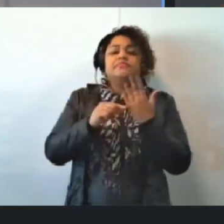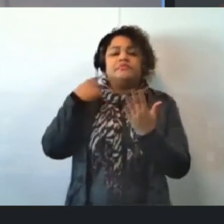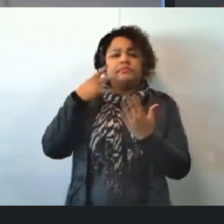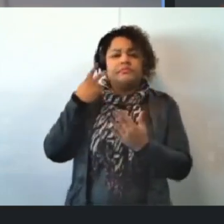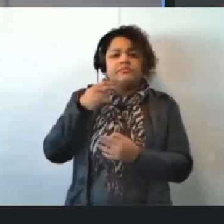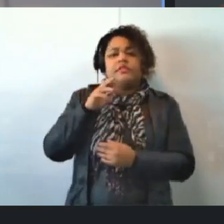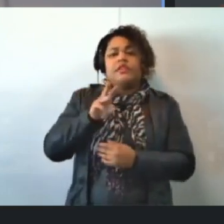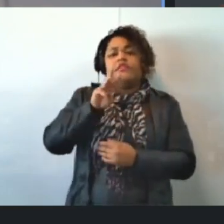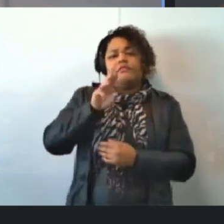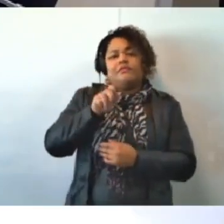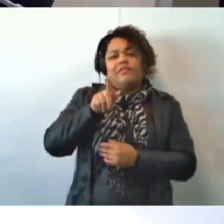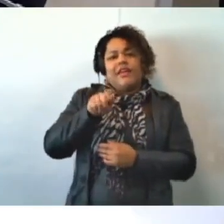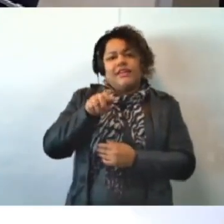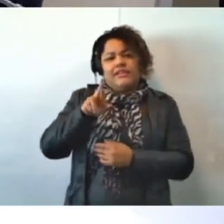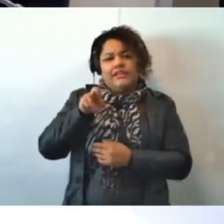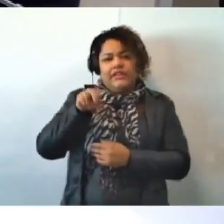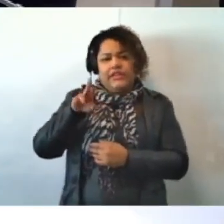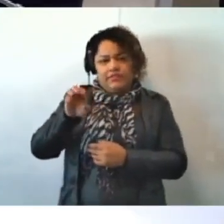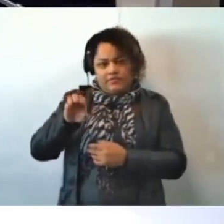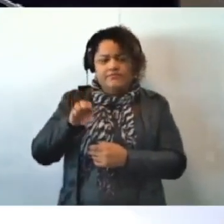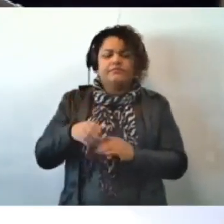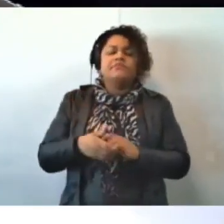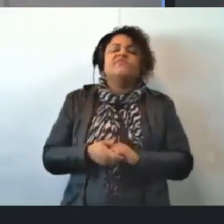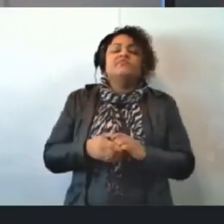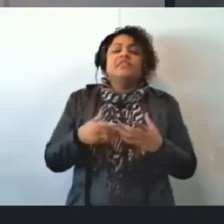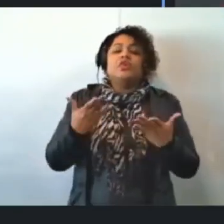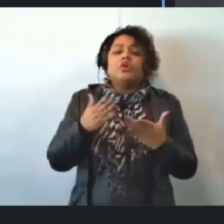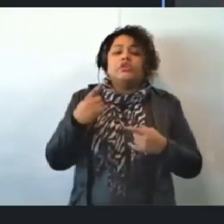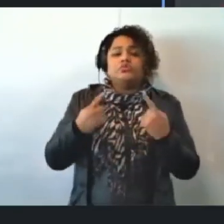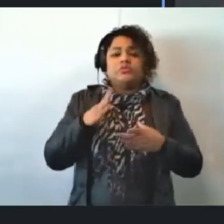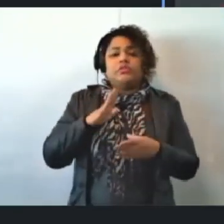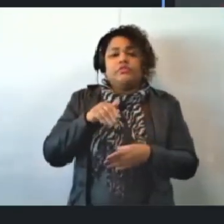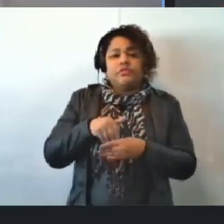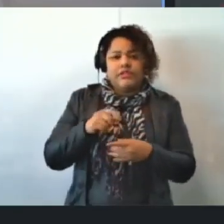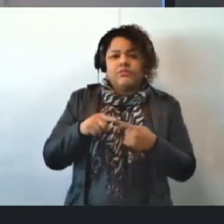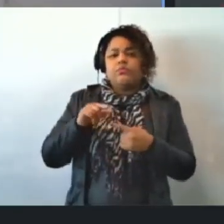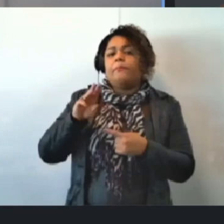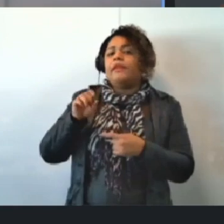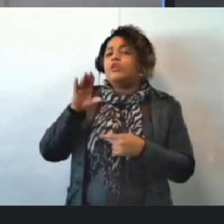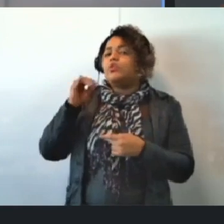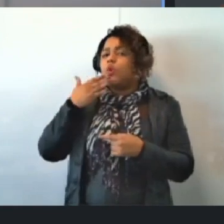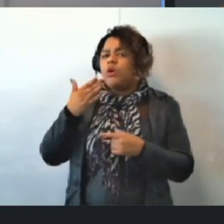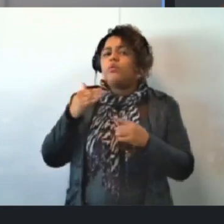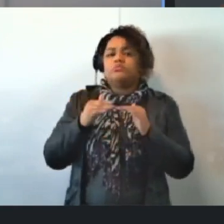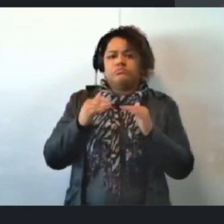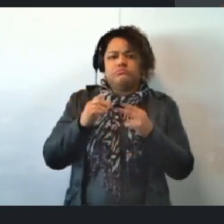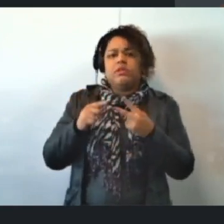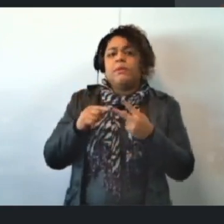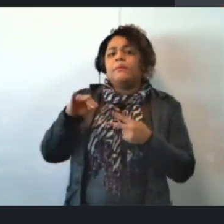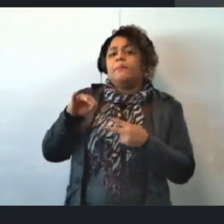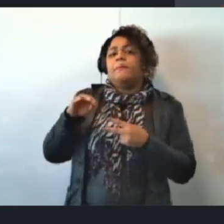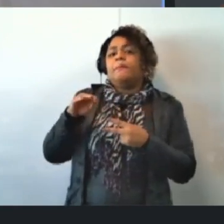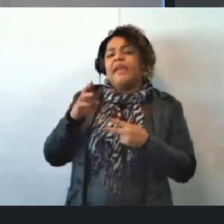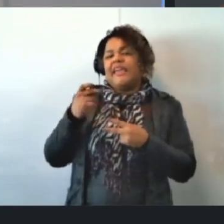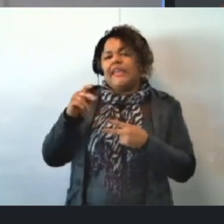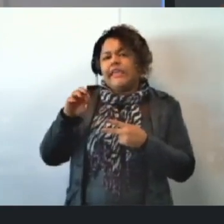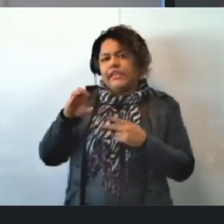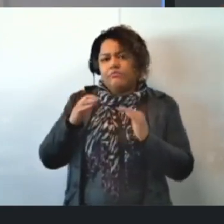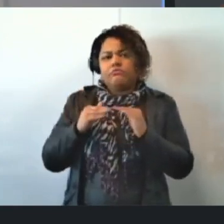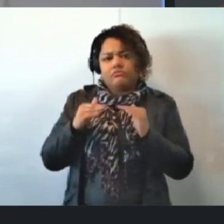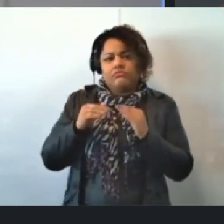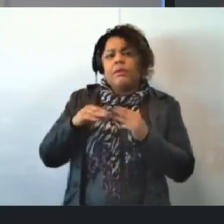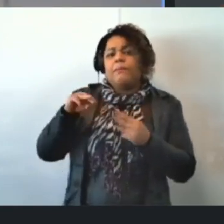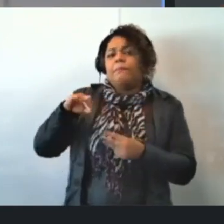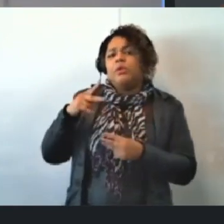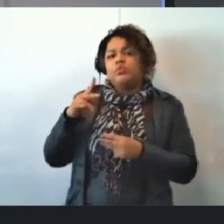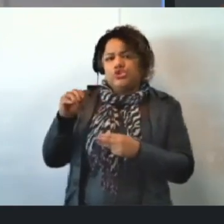como voto, vereador Preto. De acordo. Henrique Braga. De acordo. Miltinho CGE. De acordo. Também estou de acordo,